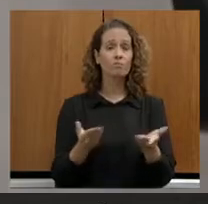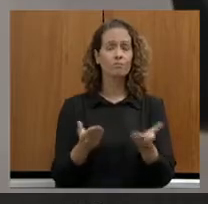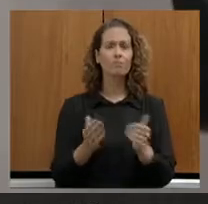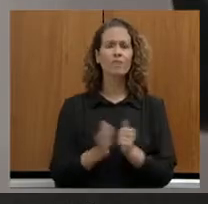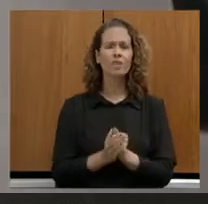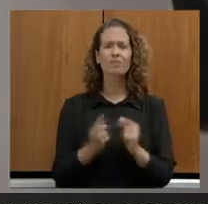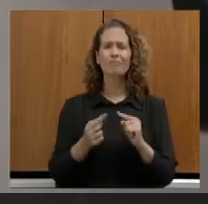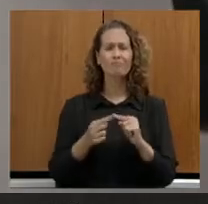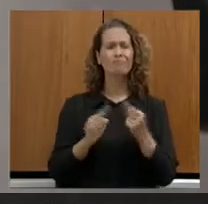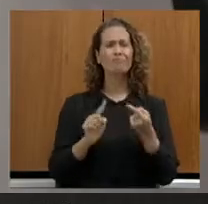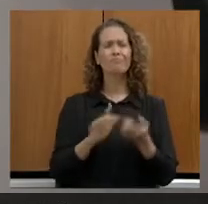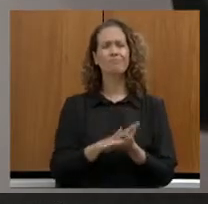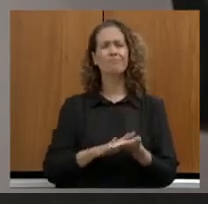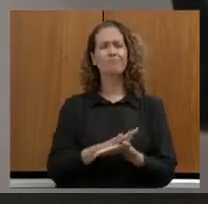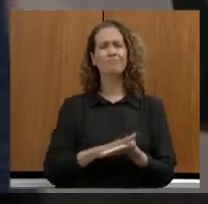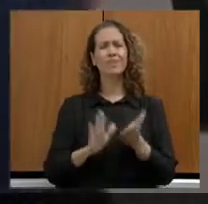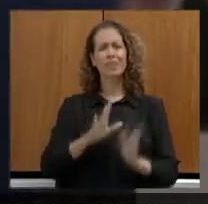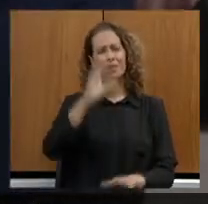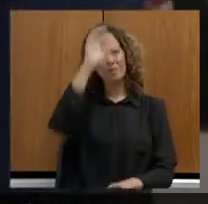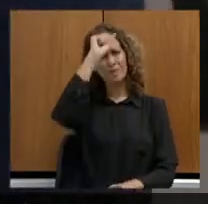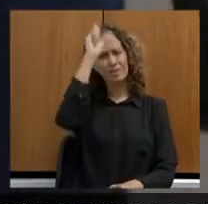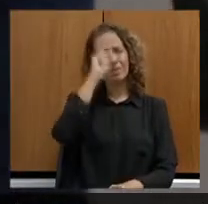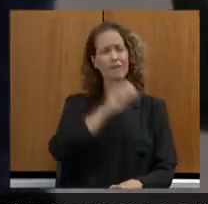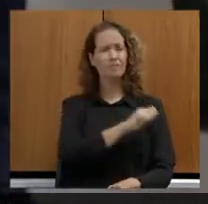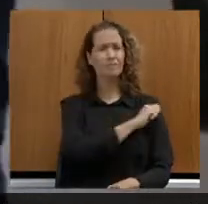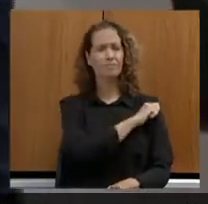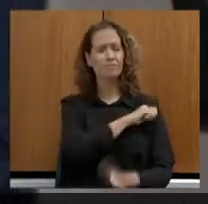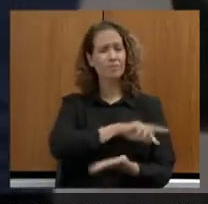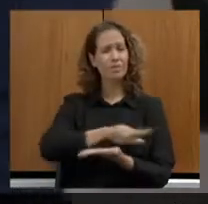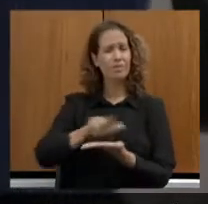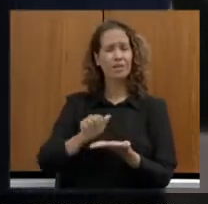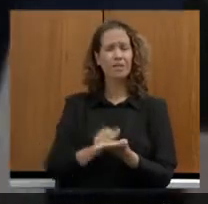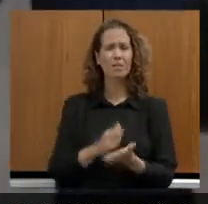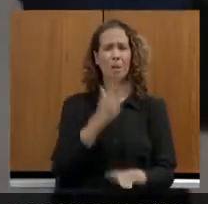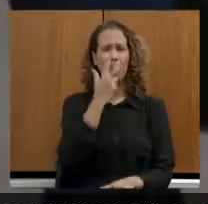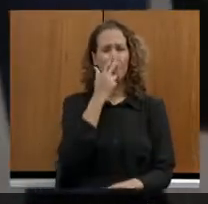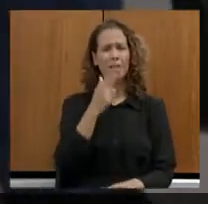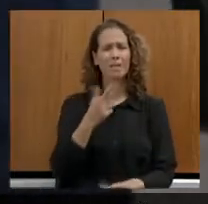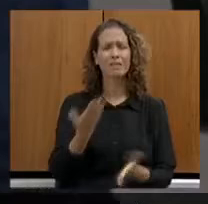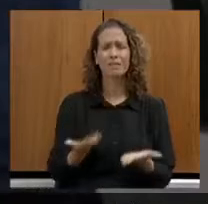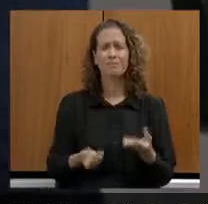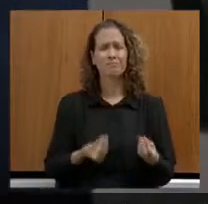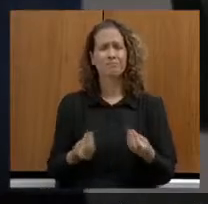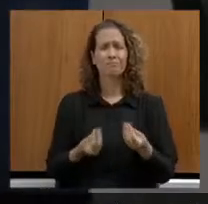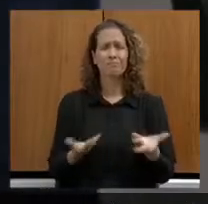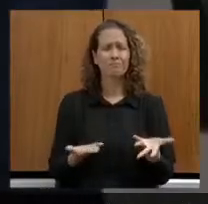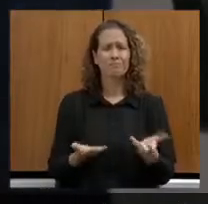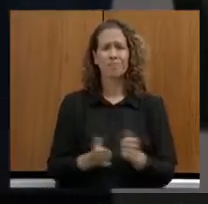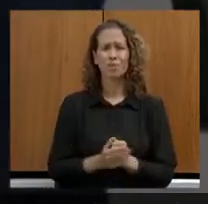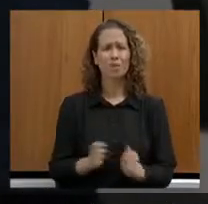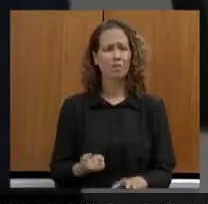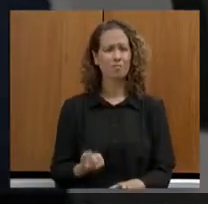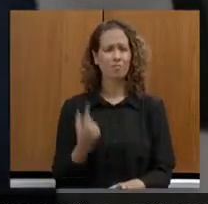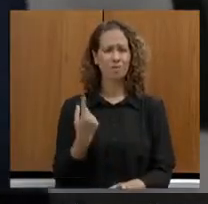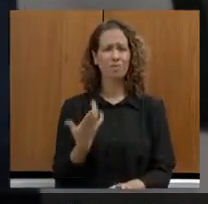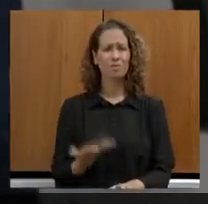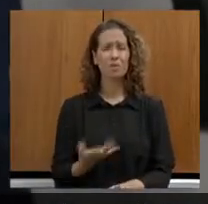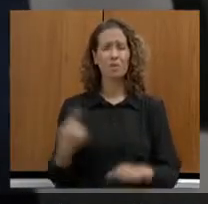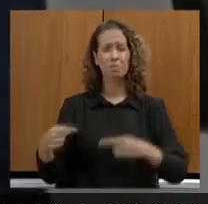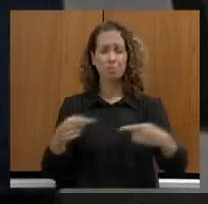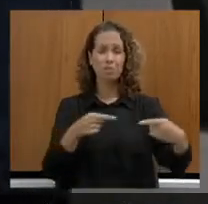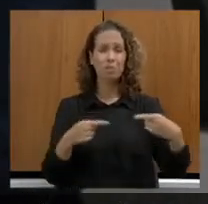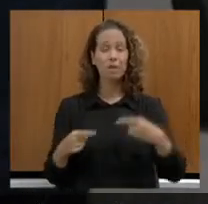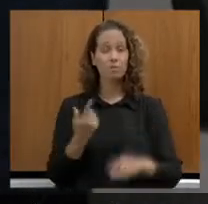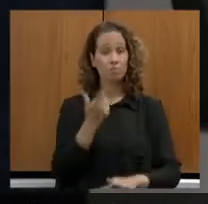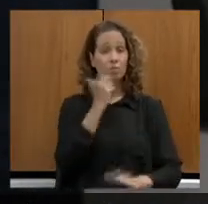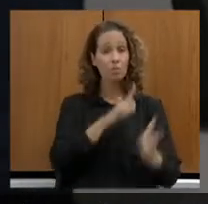nada se relaciona ou agrega o aprendizado dos Estudantes além de ser um retrocesso inadmissível tendo em vista os diversos debates